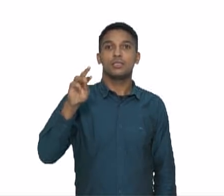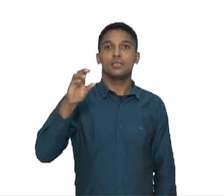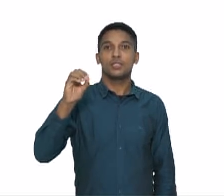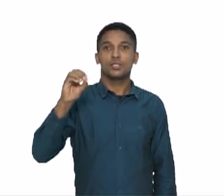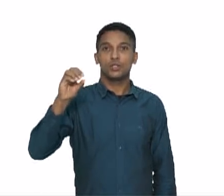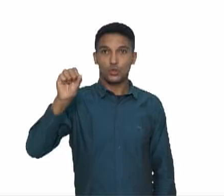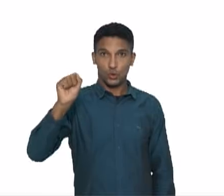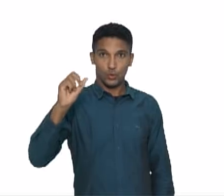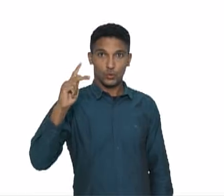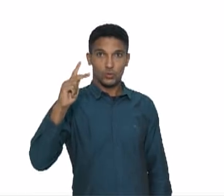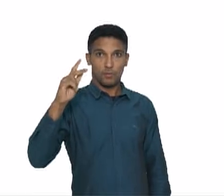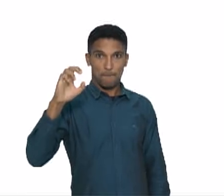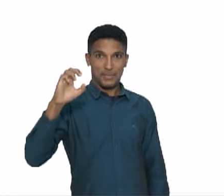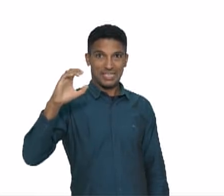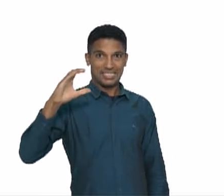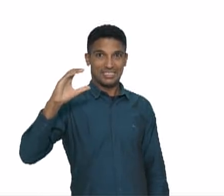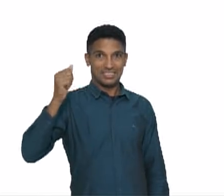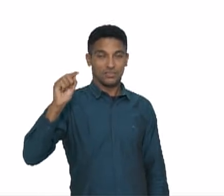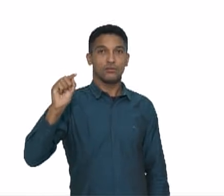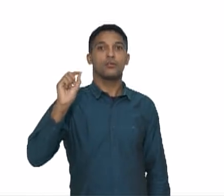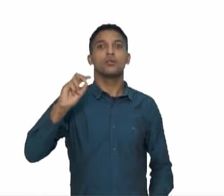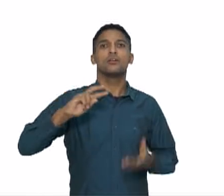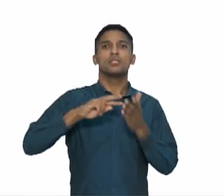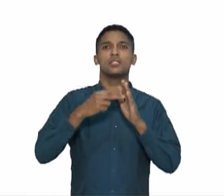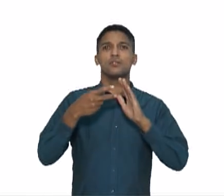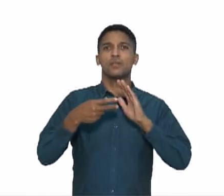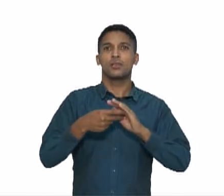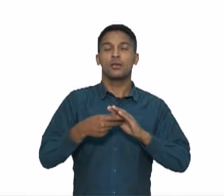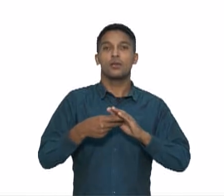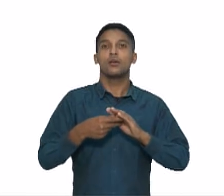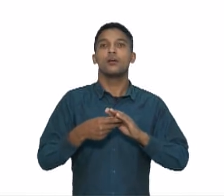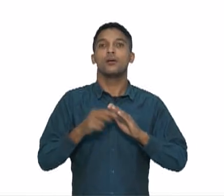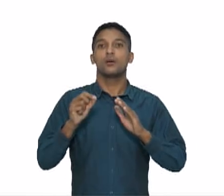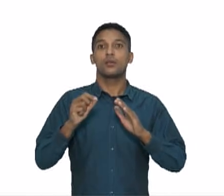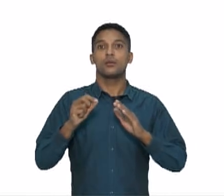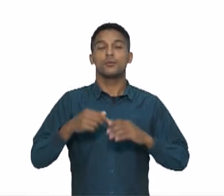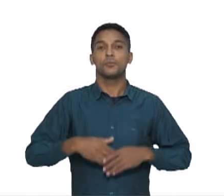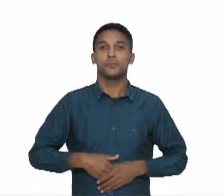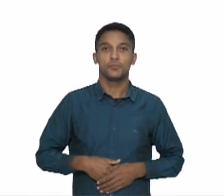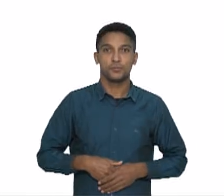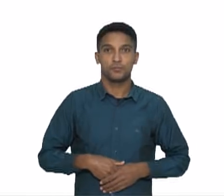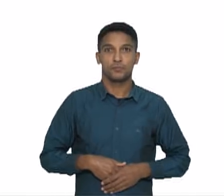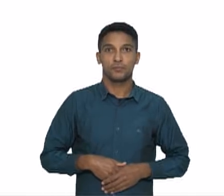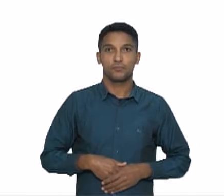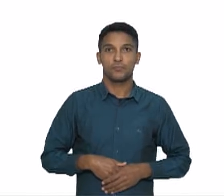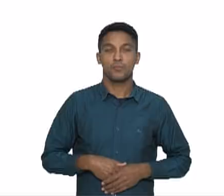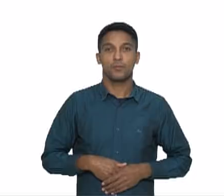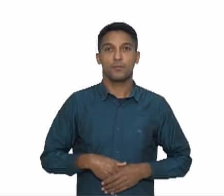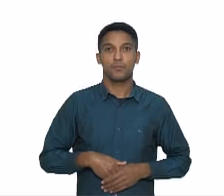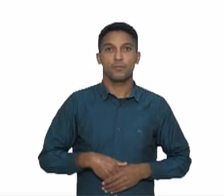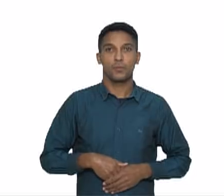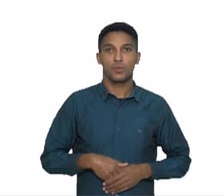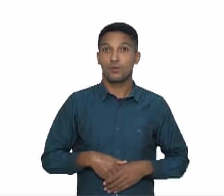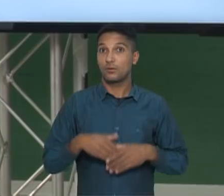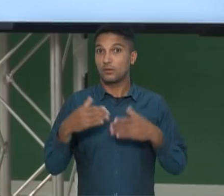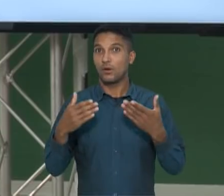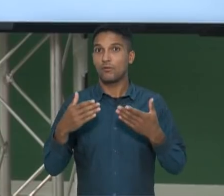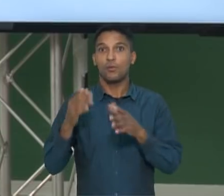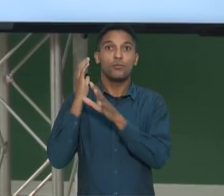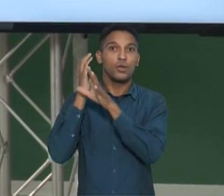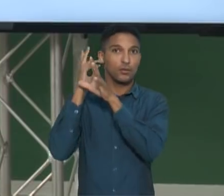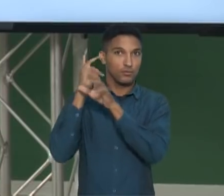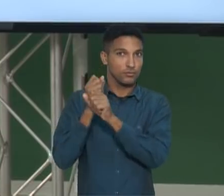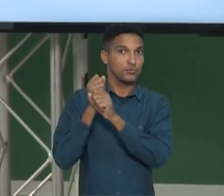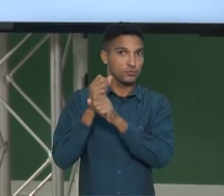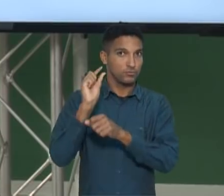causa uma estranheza ou provoca uma intensidade na existência humana, um devaneio, né? Então vamos retomar um pouquinho